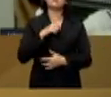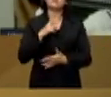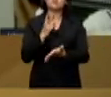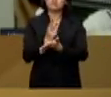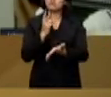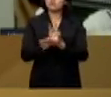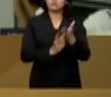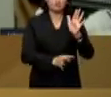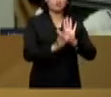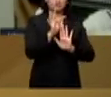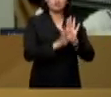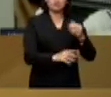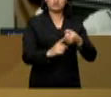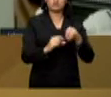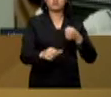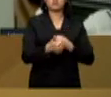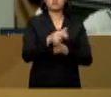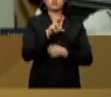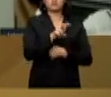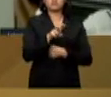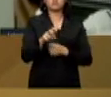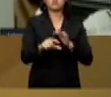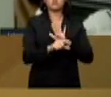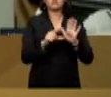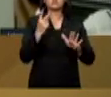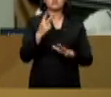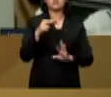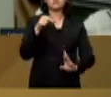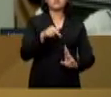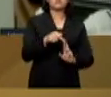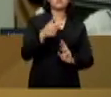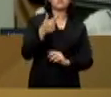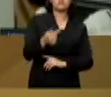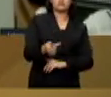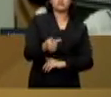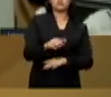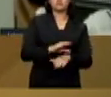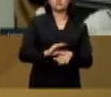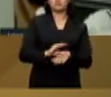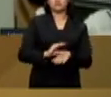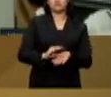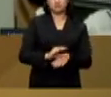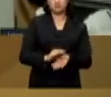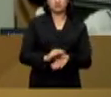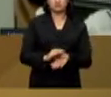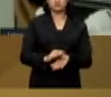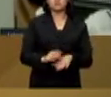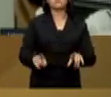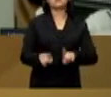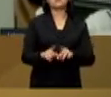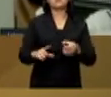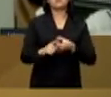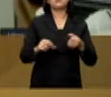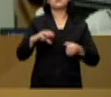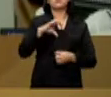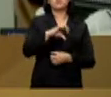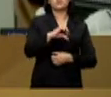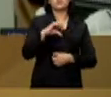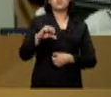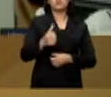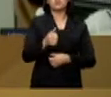artigo 155, parágrafo 2º, inciso 7, da Constituição, bem como do artigo 99 da